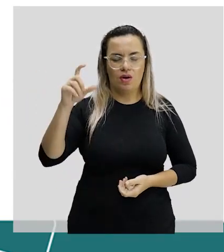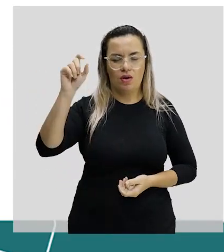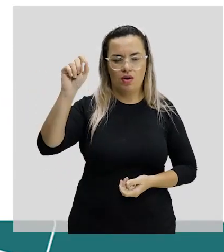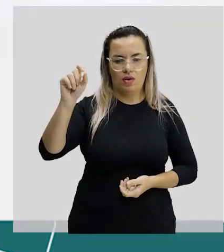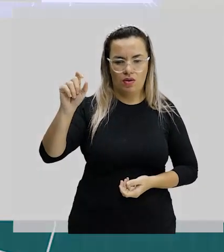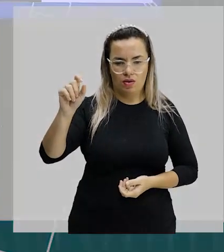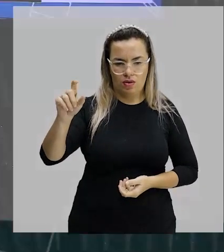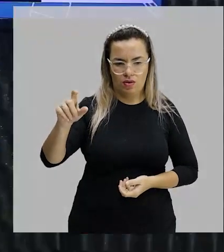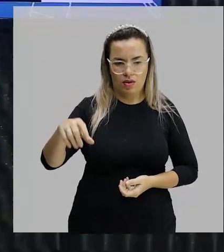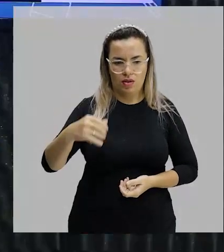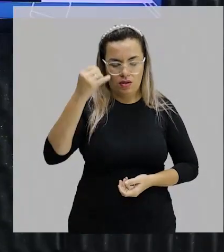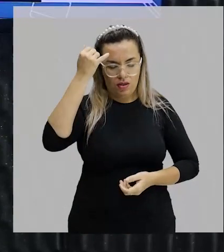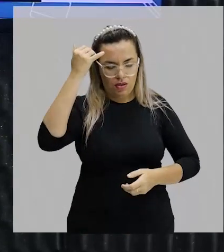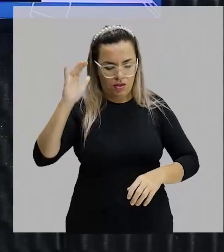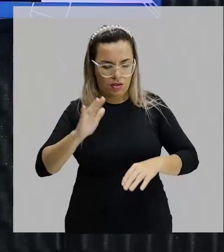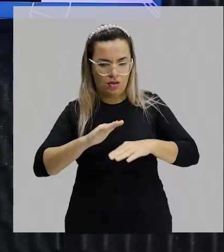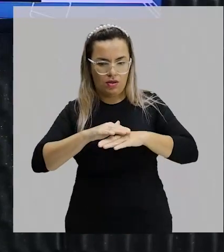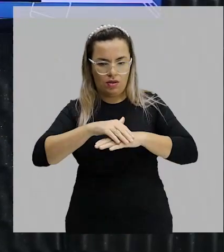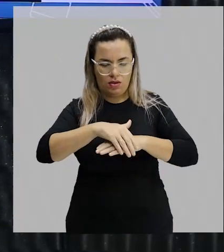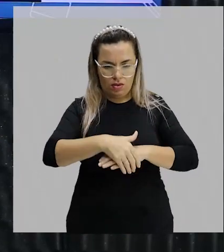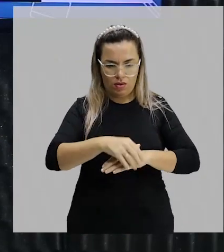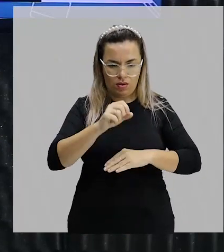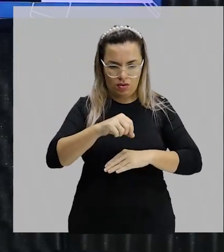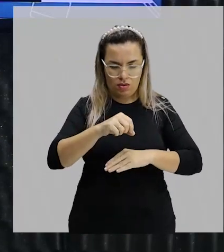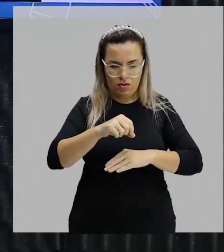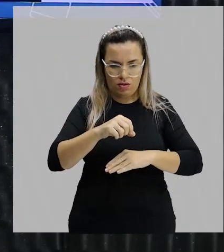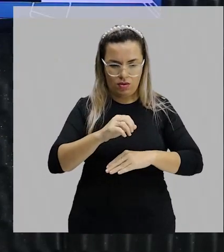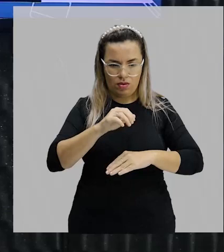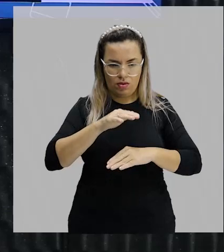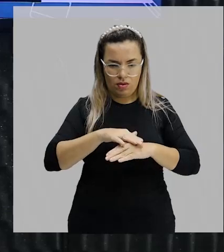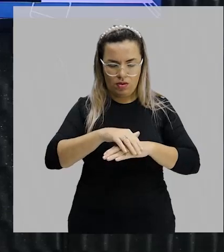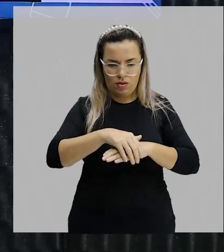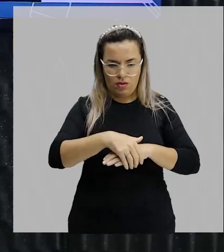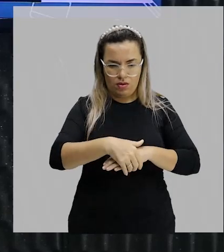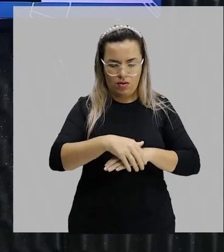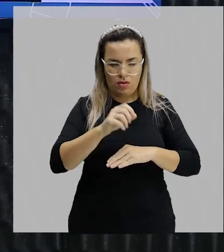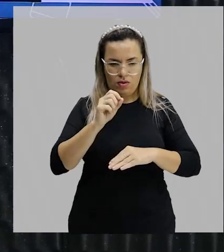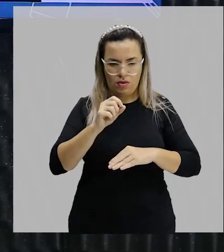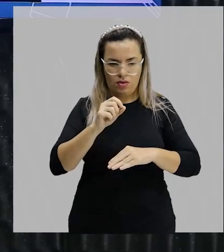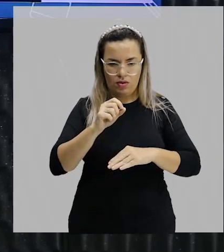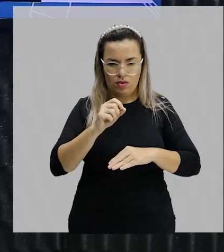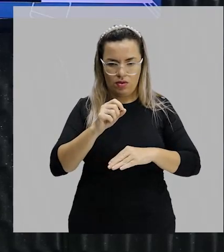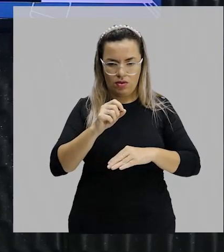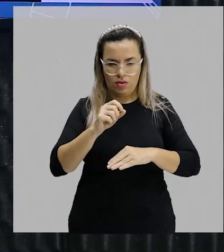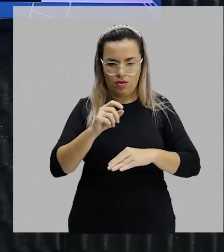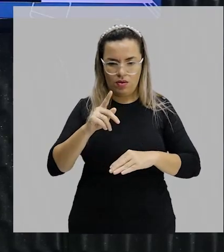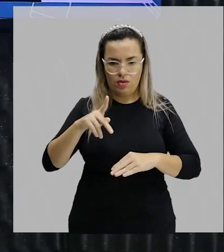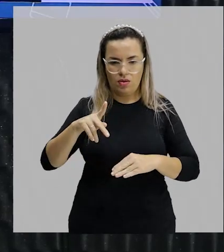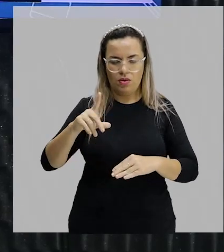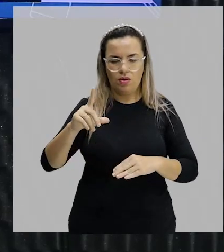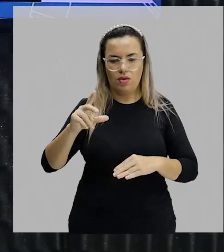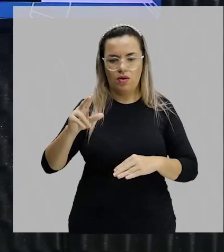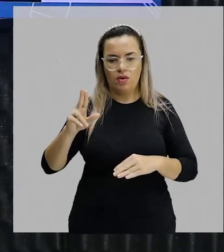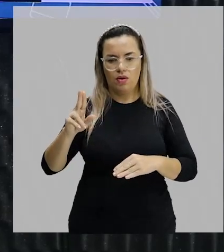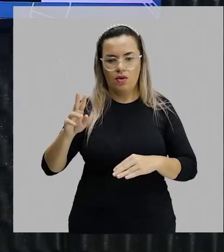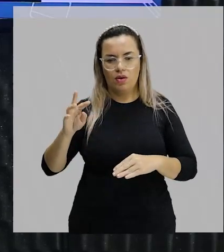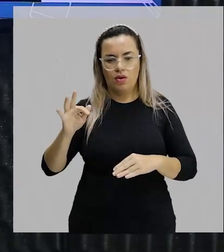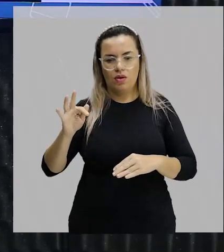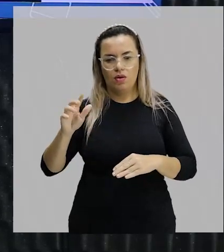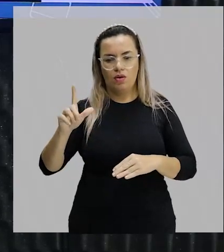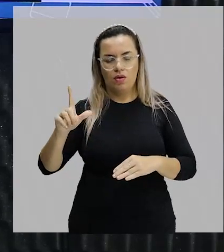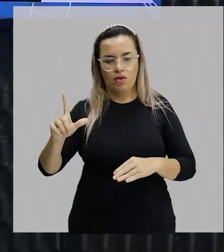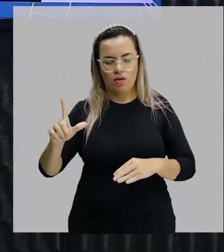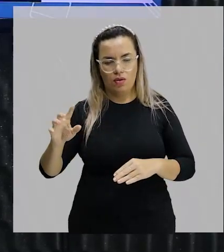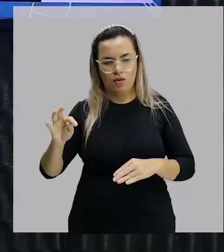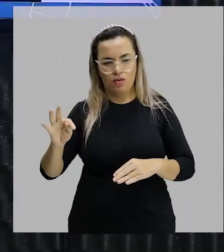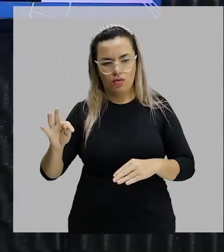noite. E aí ela vai criar, né, acho que algum de vocês já deve ter escutado falar de Pluft, o Fantasminha da Maria Clara Machado. Eu vou ser